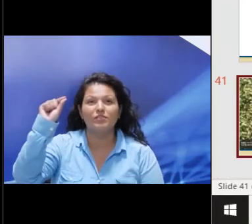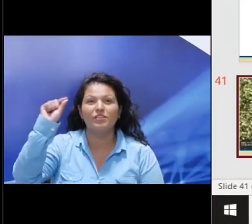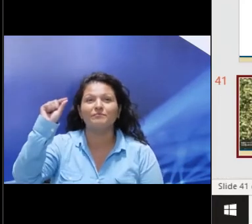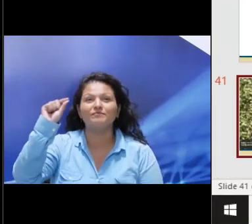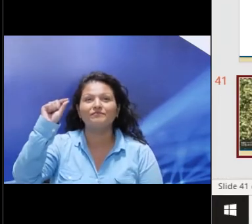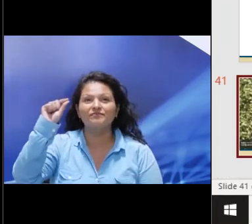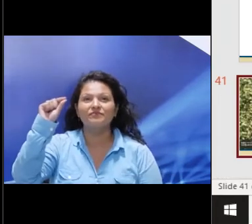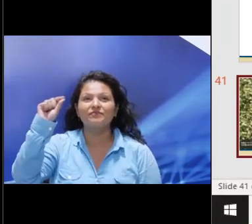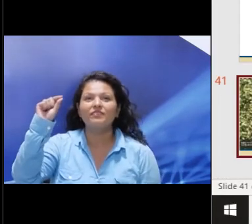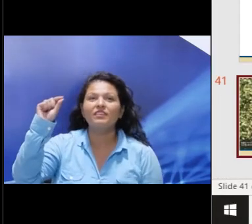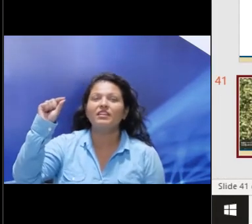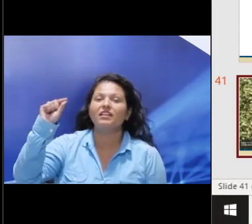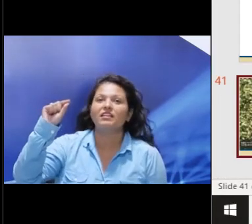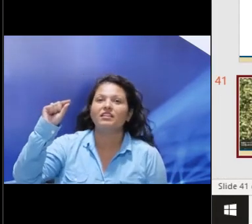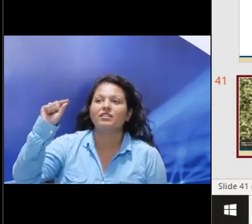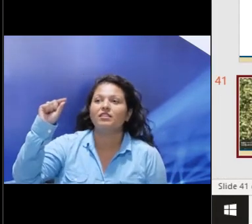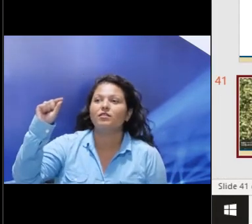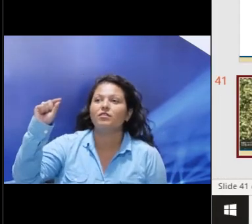avisinho rapidinho.